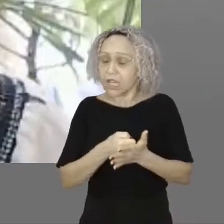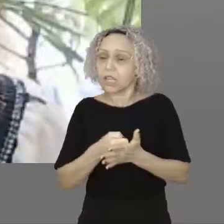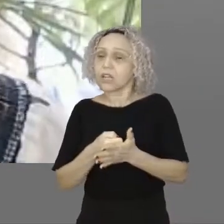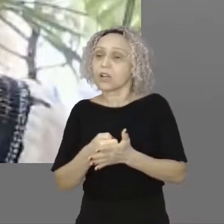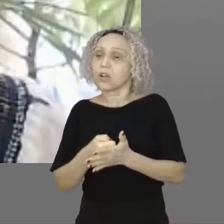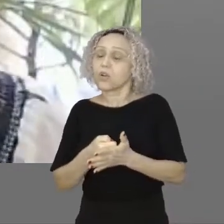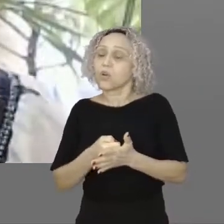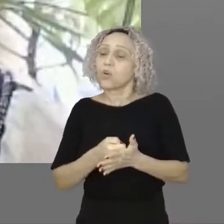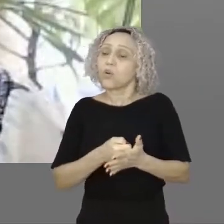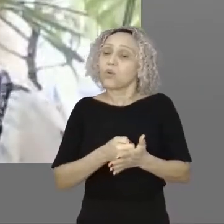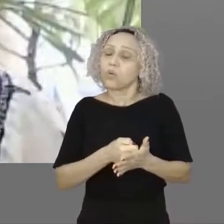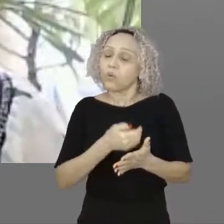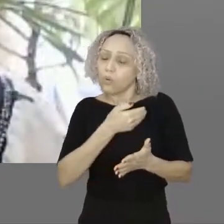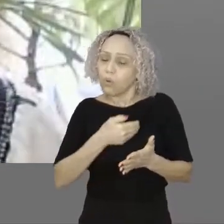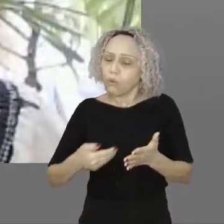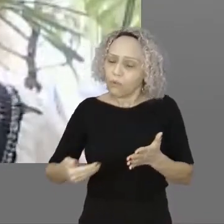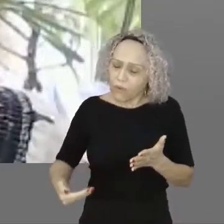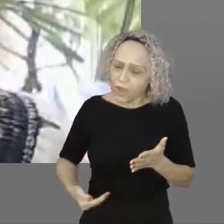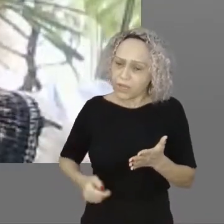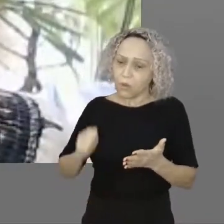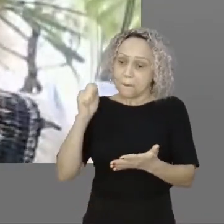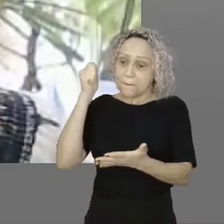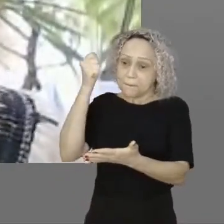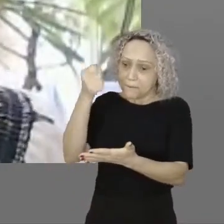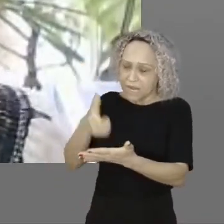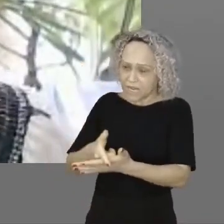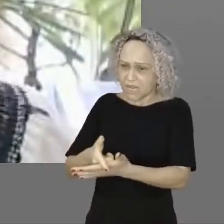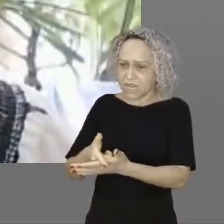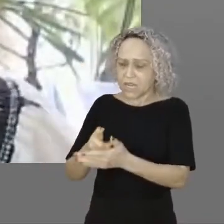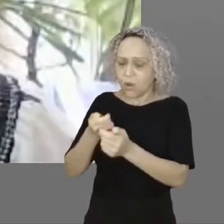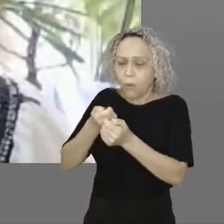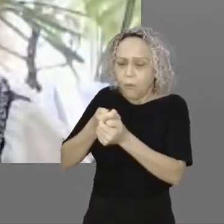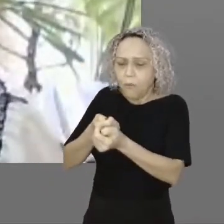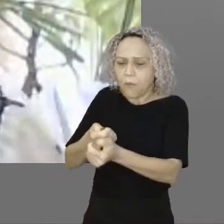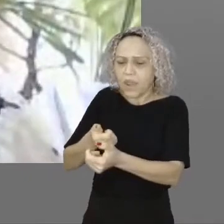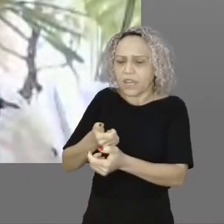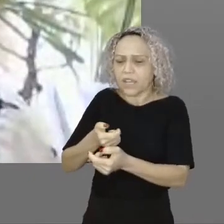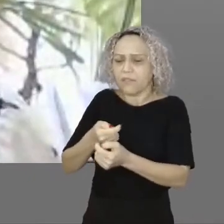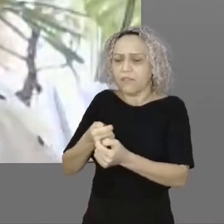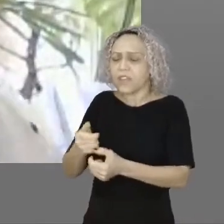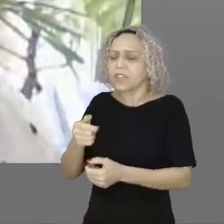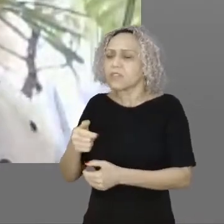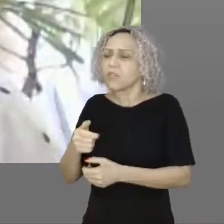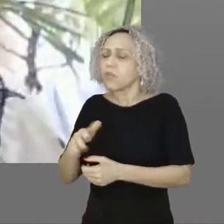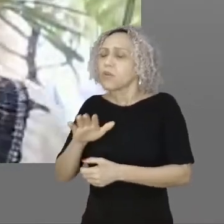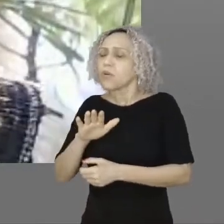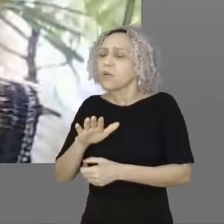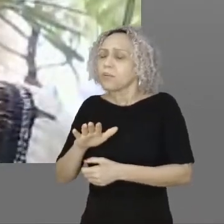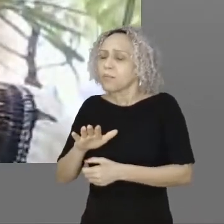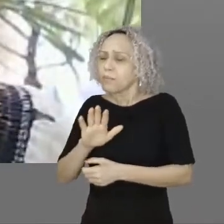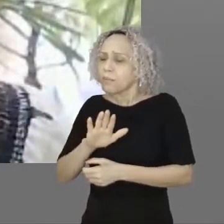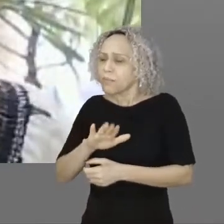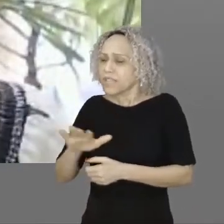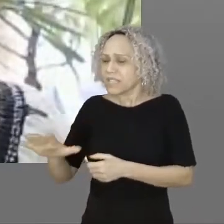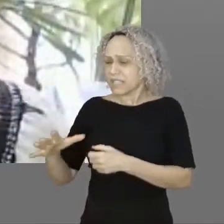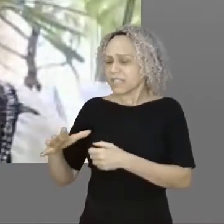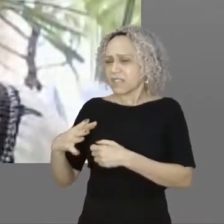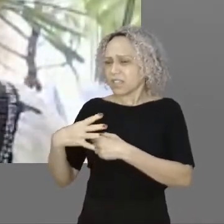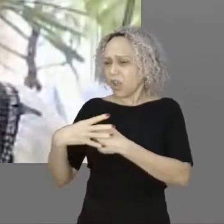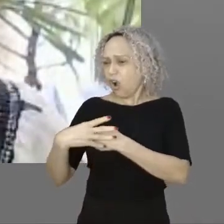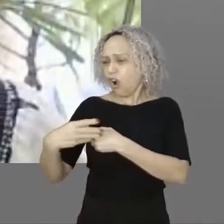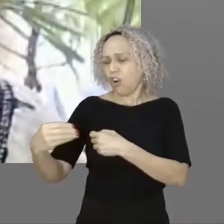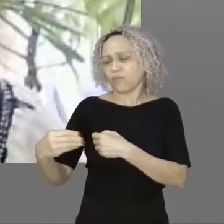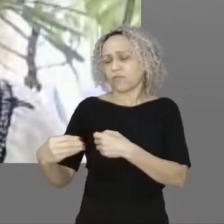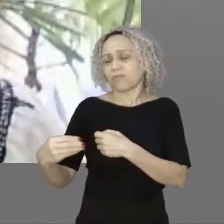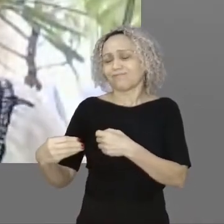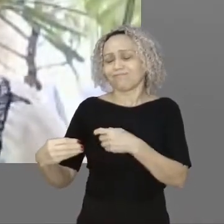filhos menores de idade, de famílias que não têm como se sustentar, estavam soltos. Agora, essa lei de hoje é uma lei também